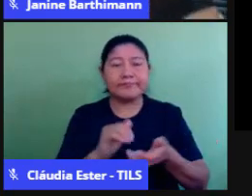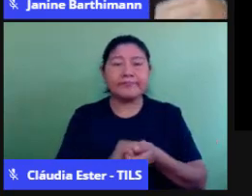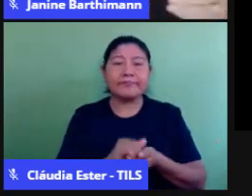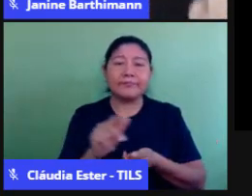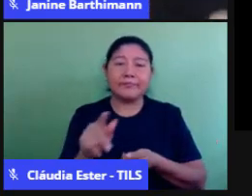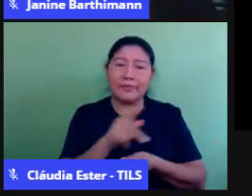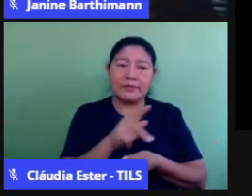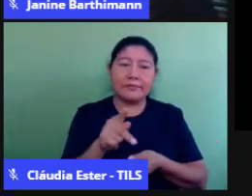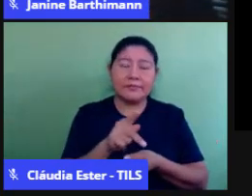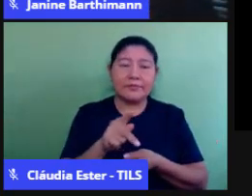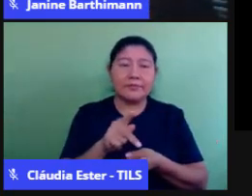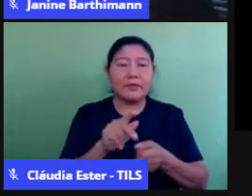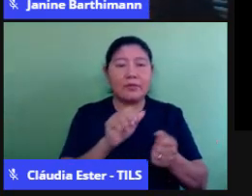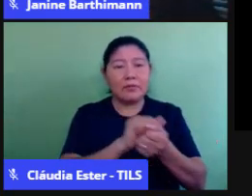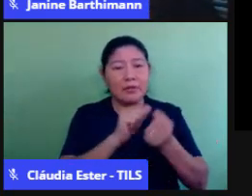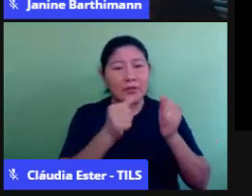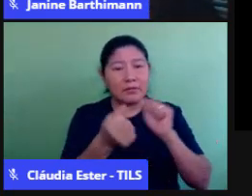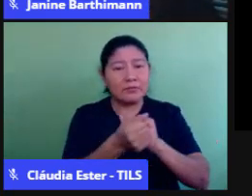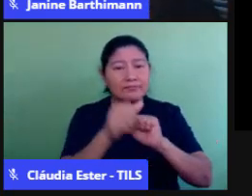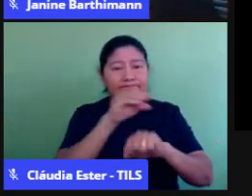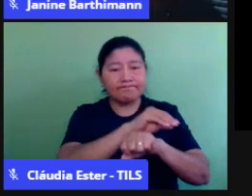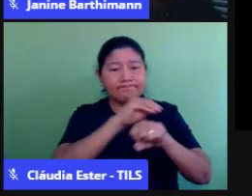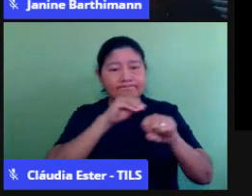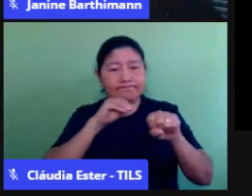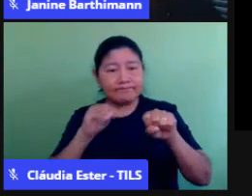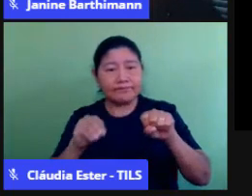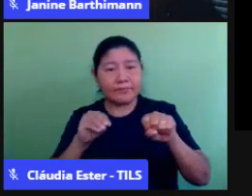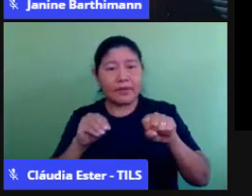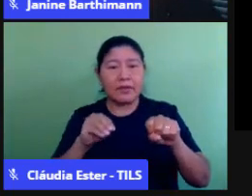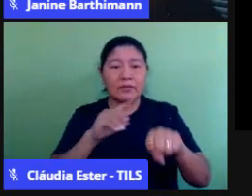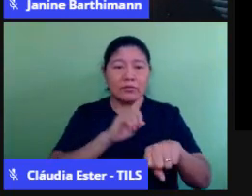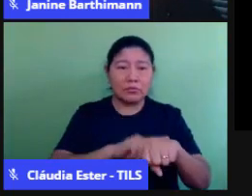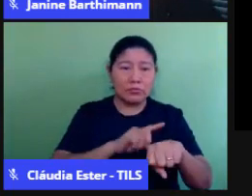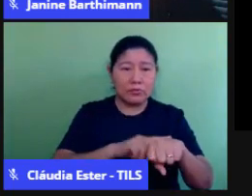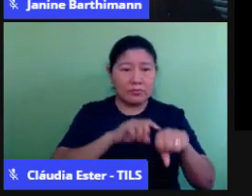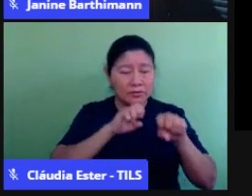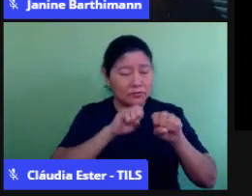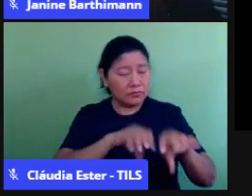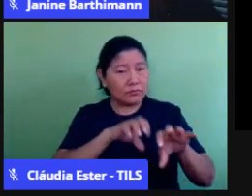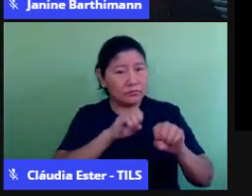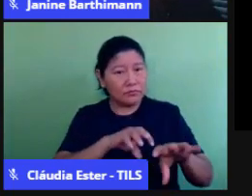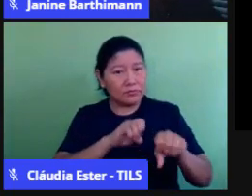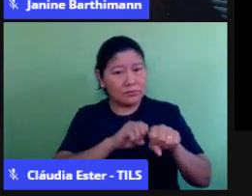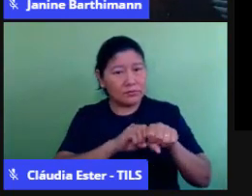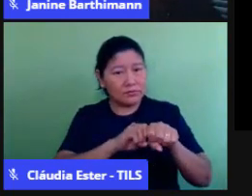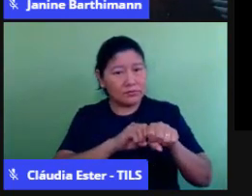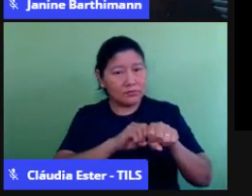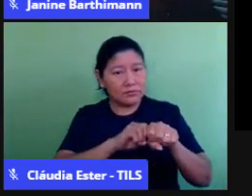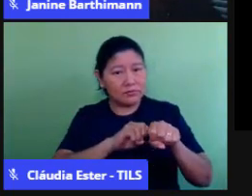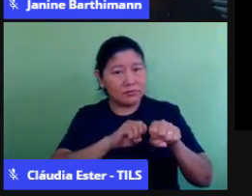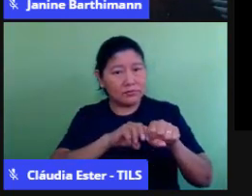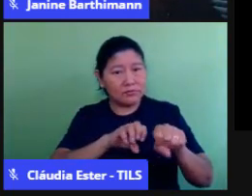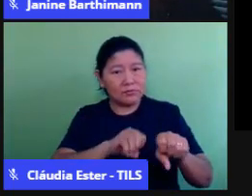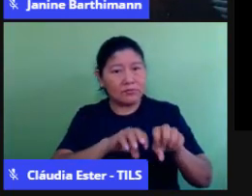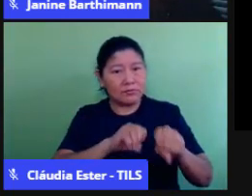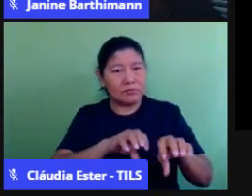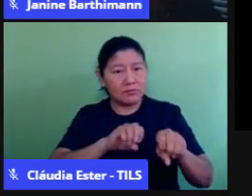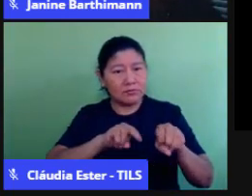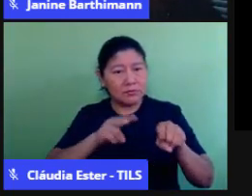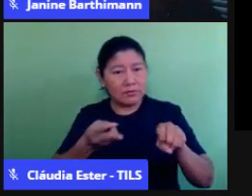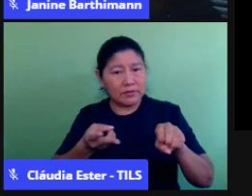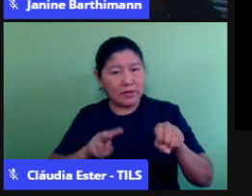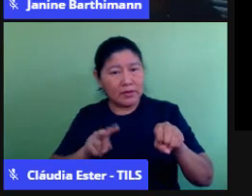essa transição para o híbrido, né, estamos falando aí das metodologias ativas, a gente